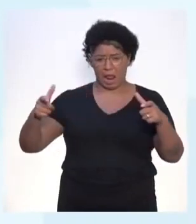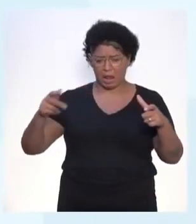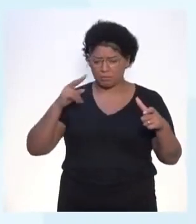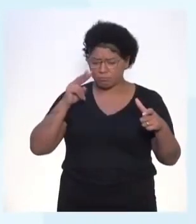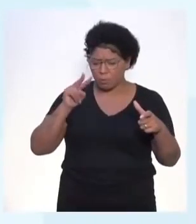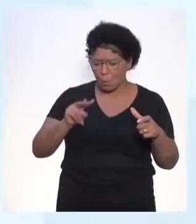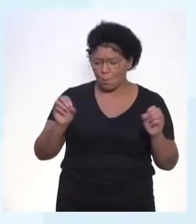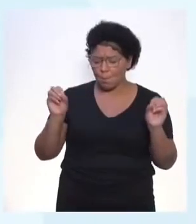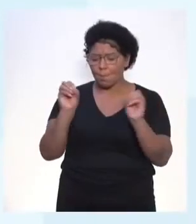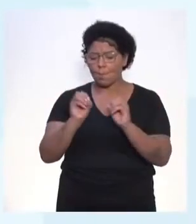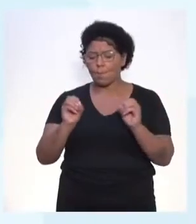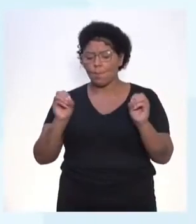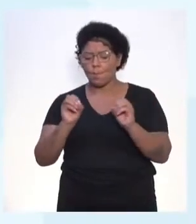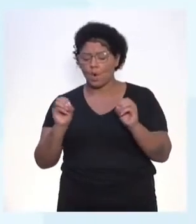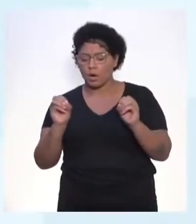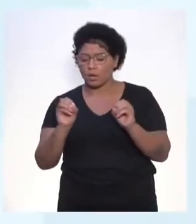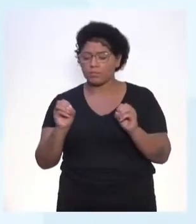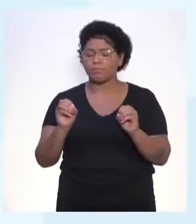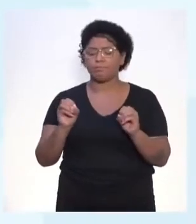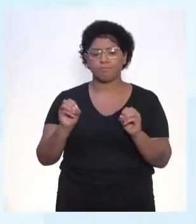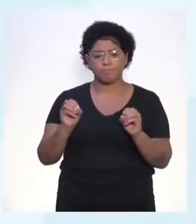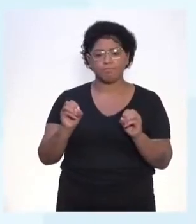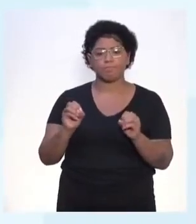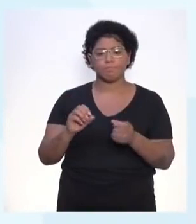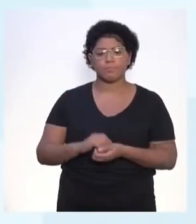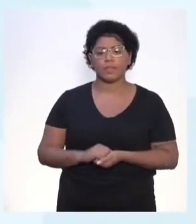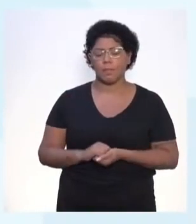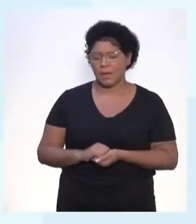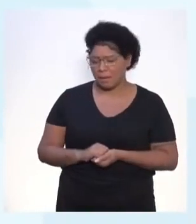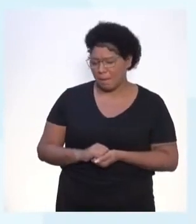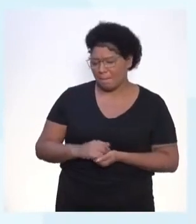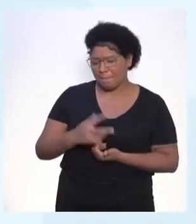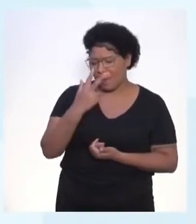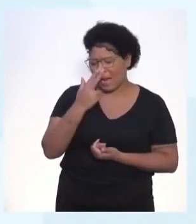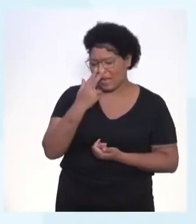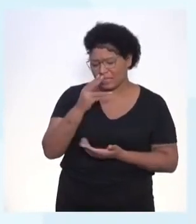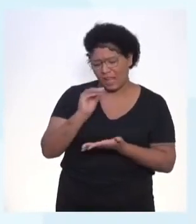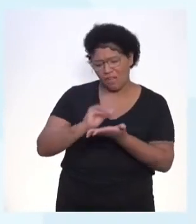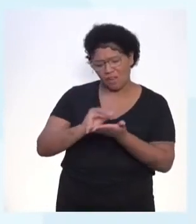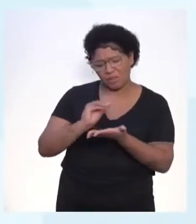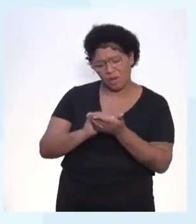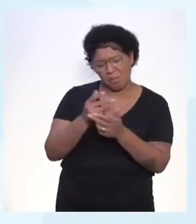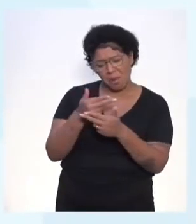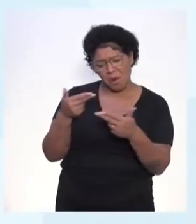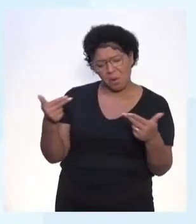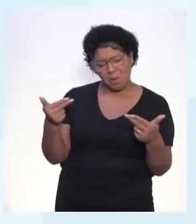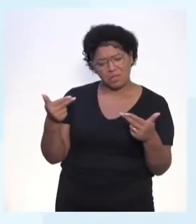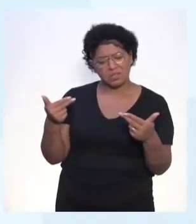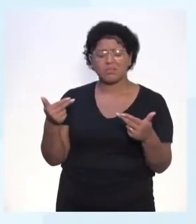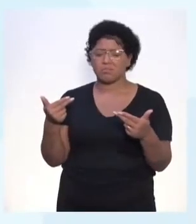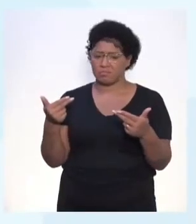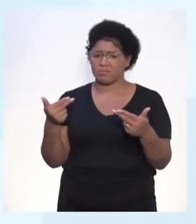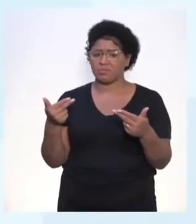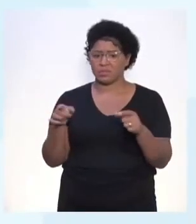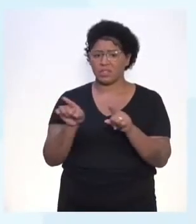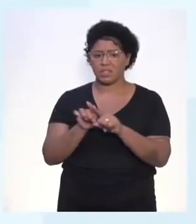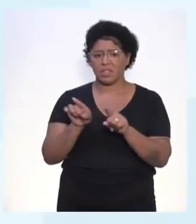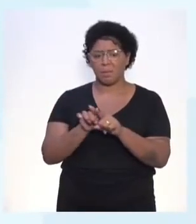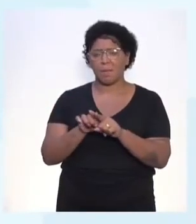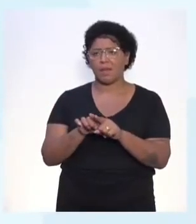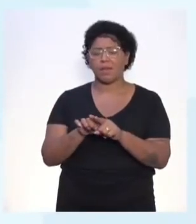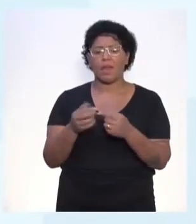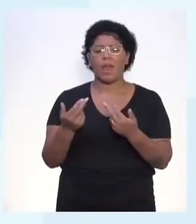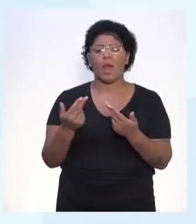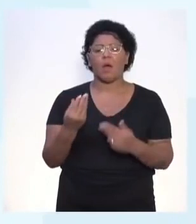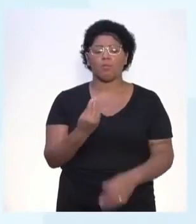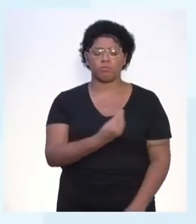deserta. Estava maltratada, mas não sei por que me veio pensar que nesse maltratamento havia mais desleixo e cansaço de viver que